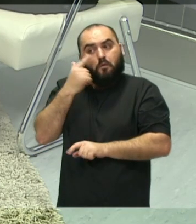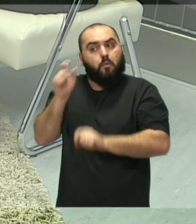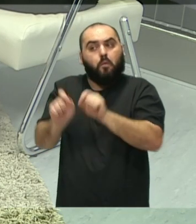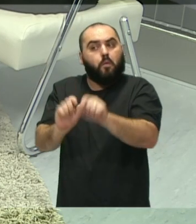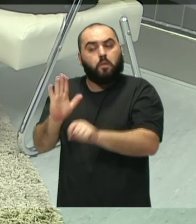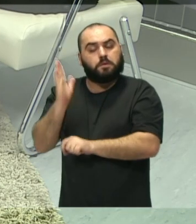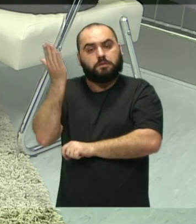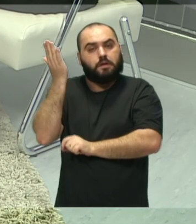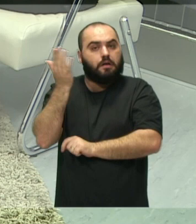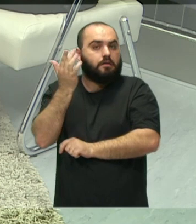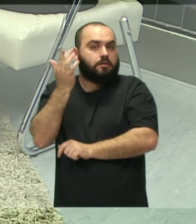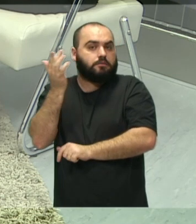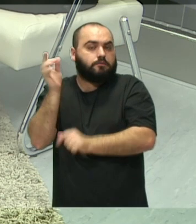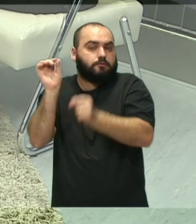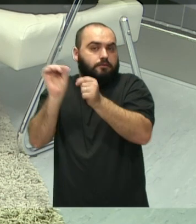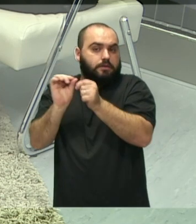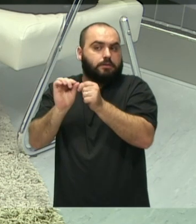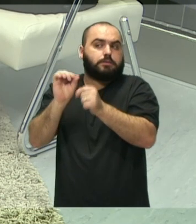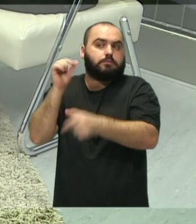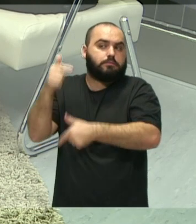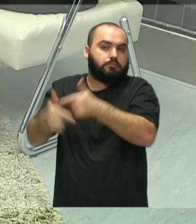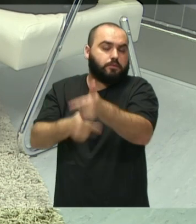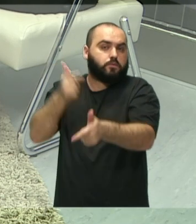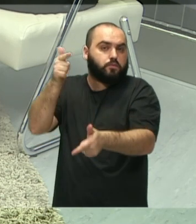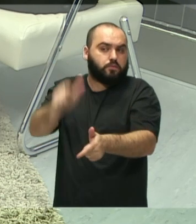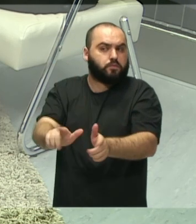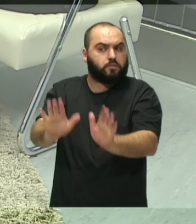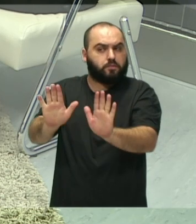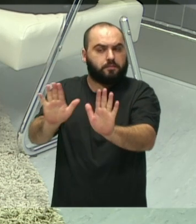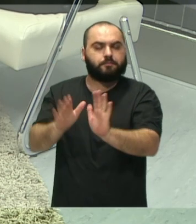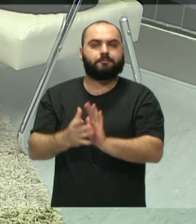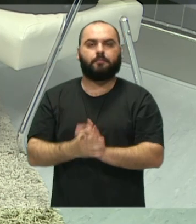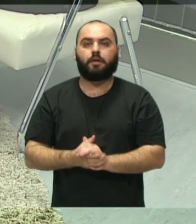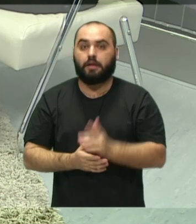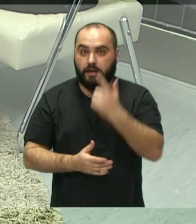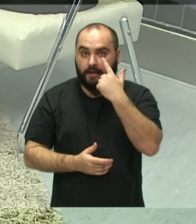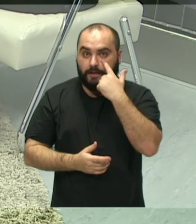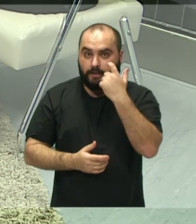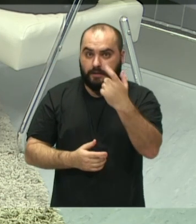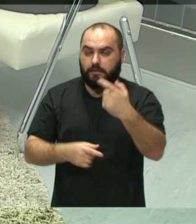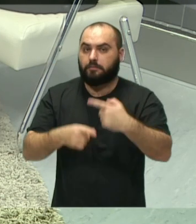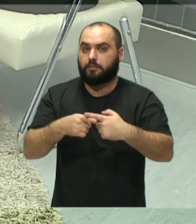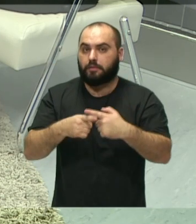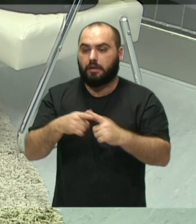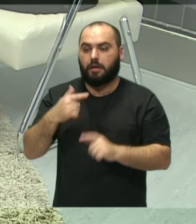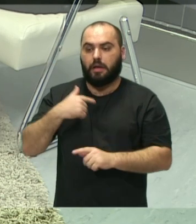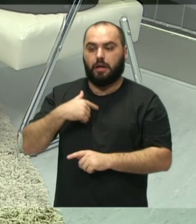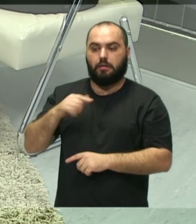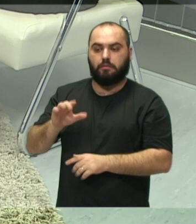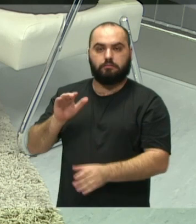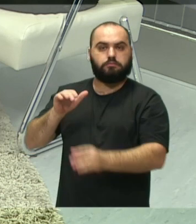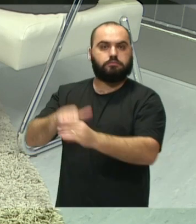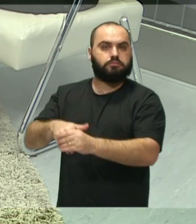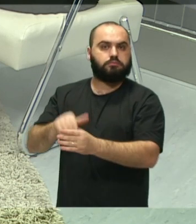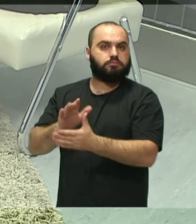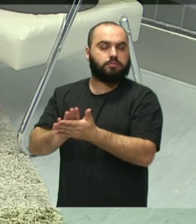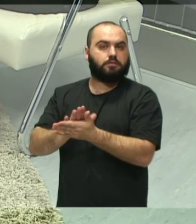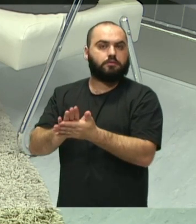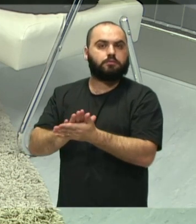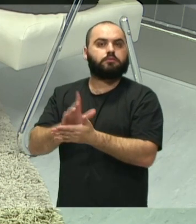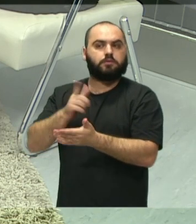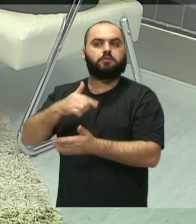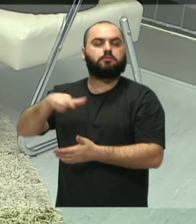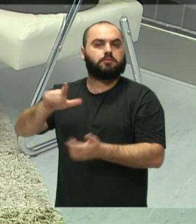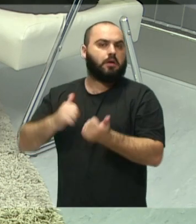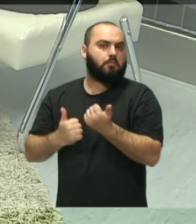consegue agora trabalhar para conseguir isso. Só que foi interessante, porque mesmo não eleita, eu já tinha decidido que eu iria daí apoiar